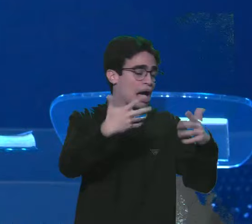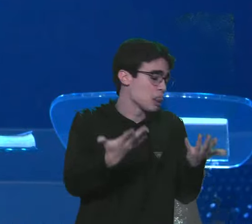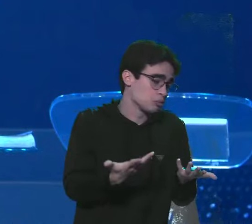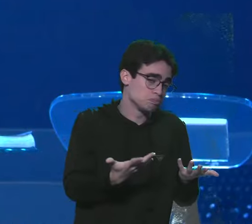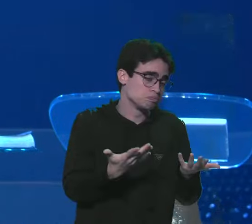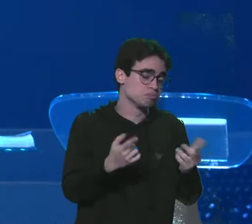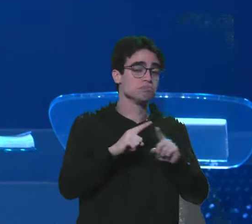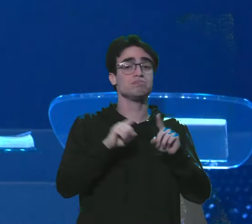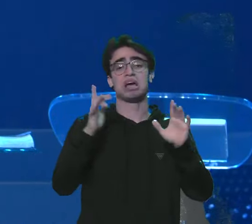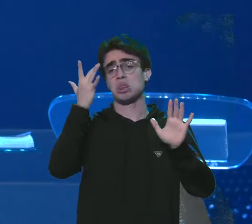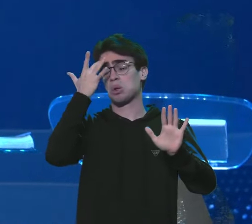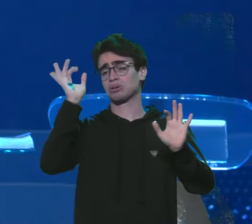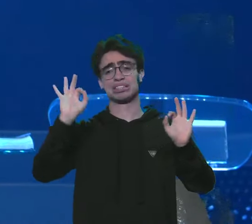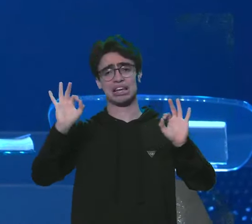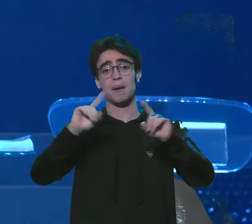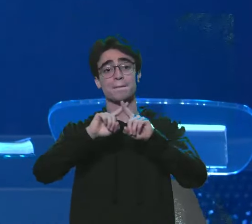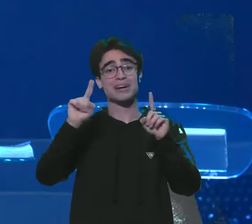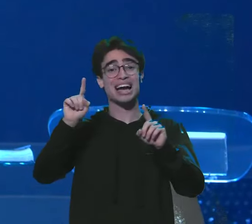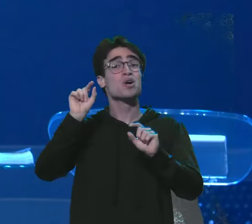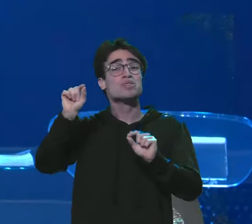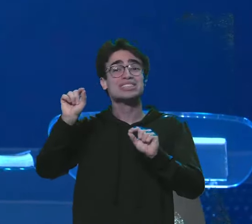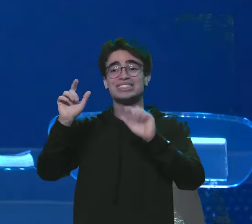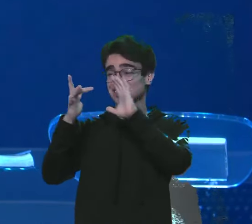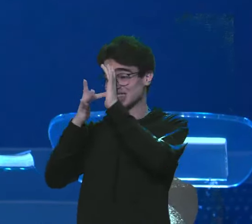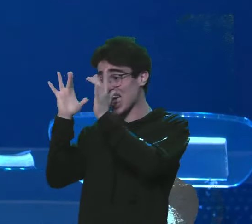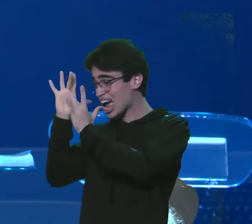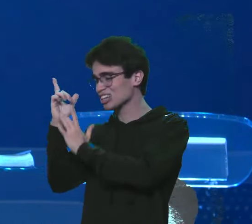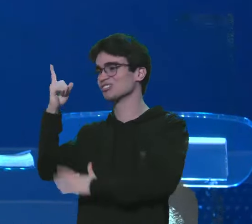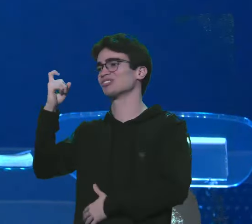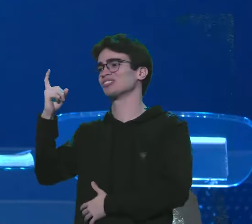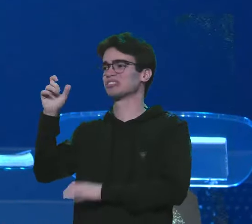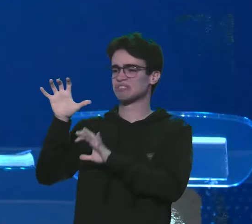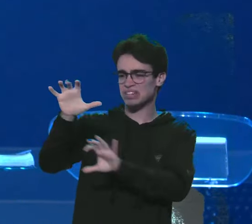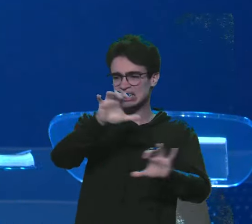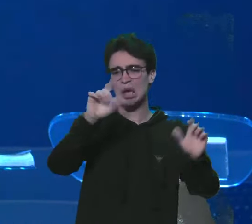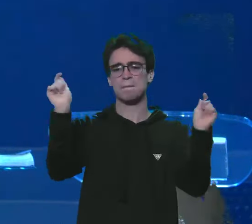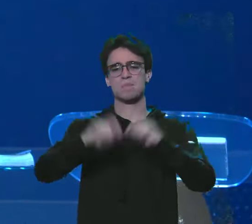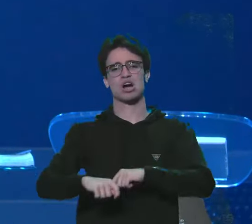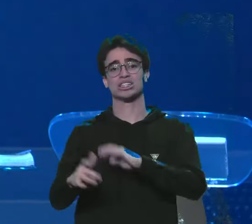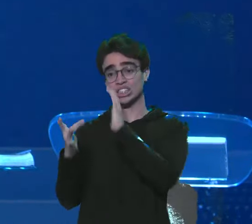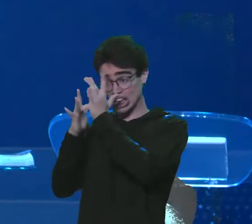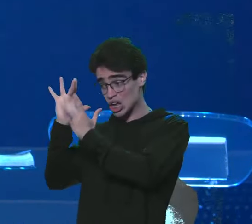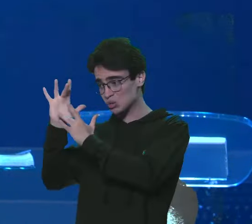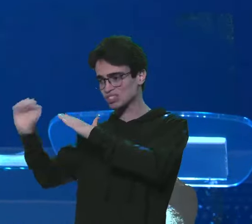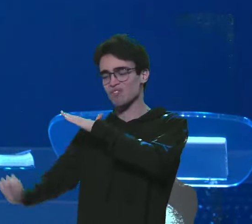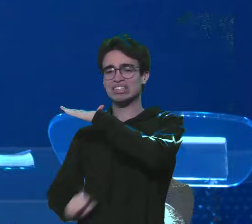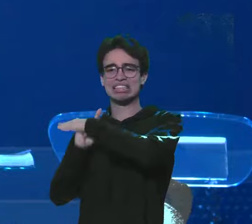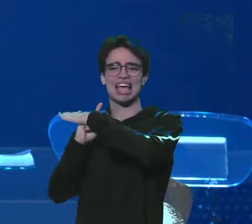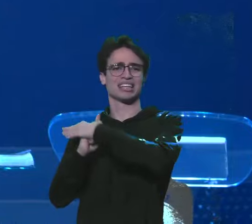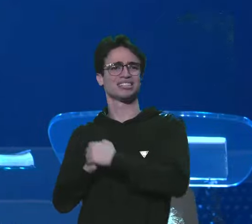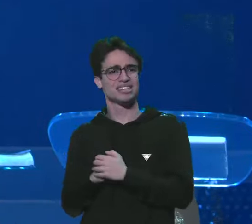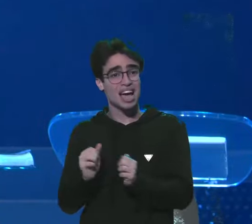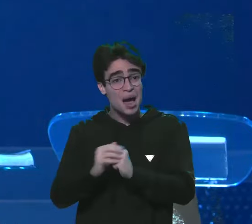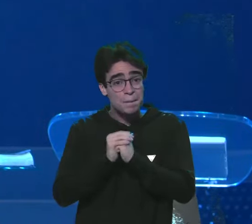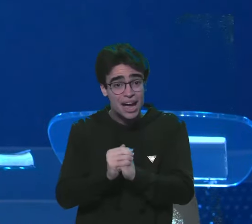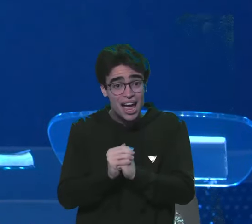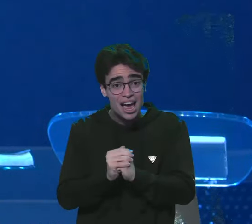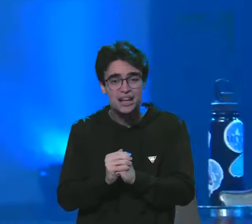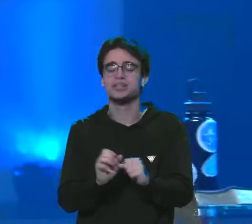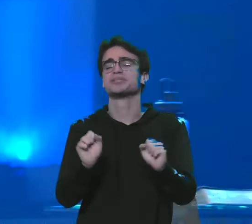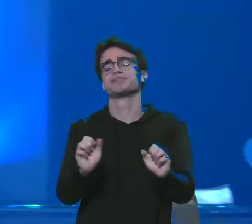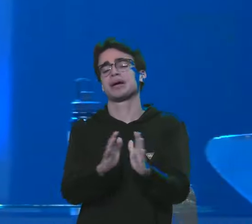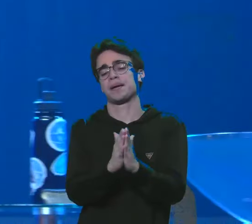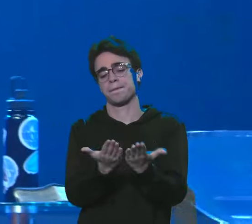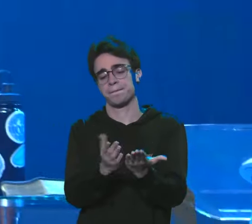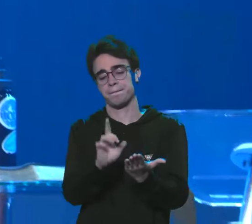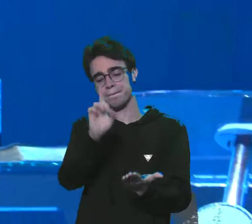mas eu sei que tem coisas que apenas Jesus pode fazer e que Jesus é o suficiente. Amém? Abre a sua